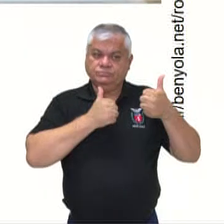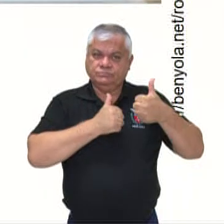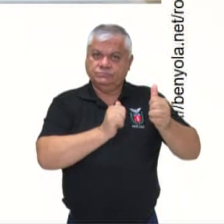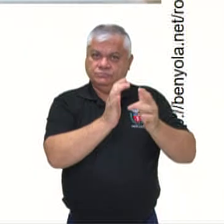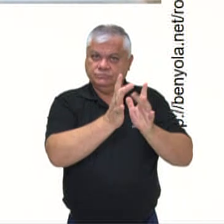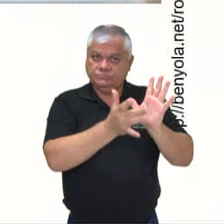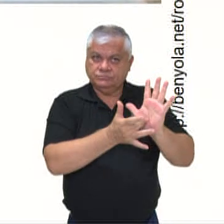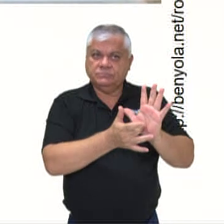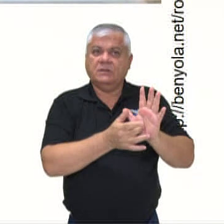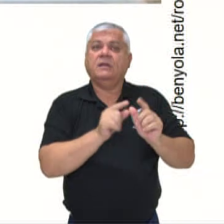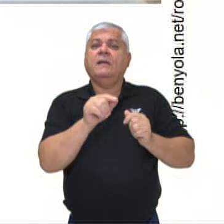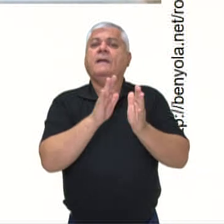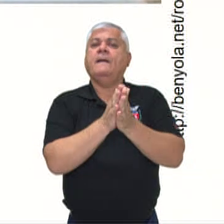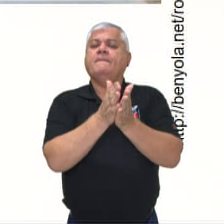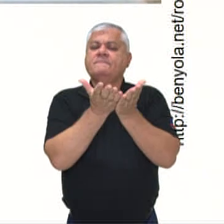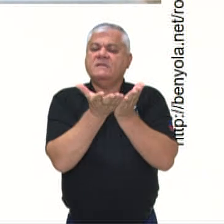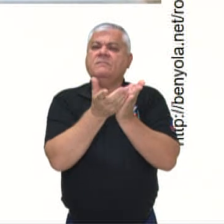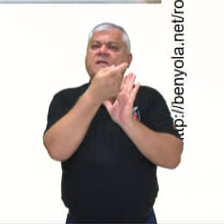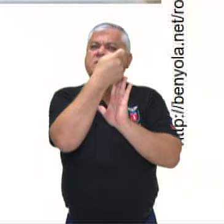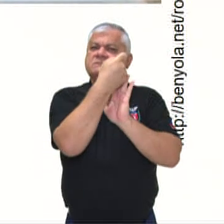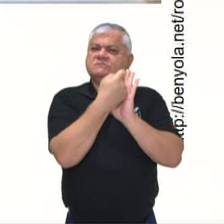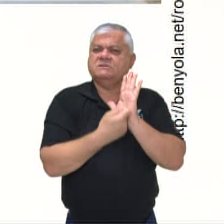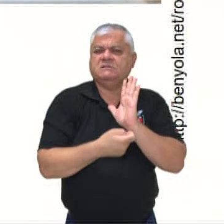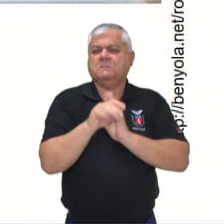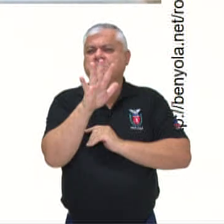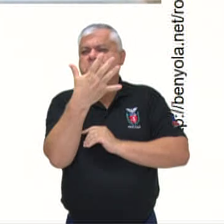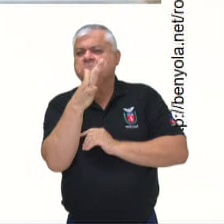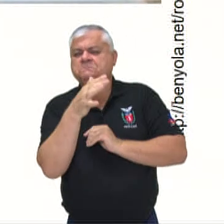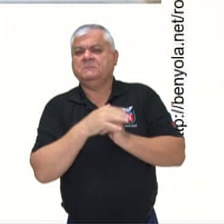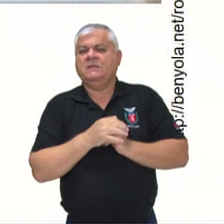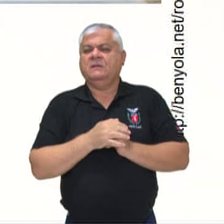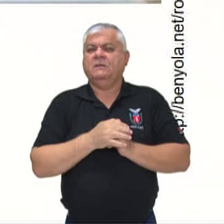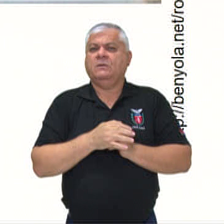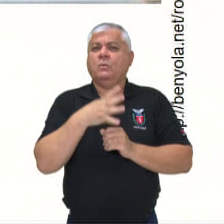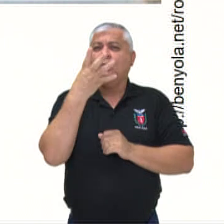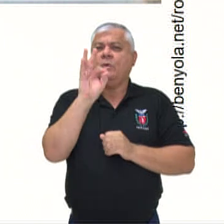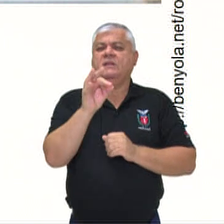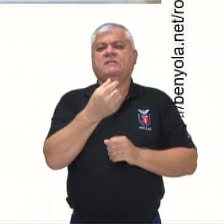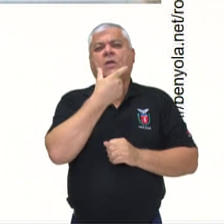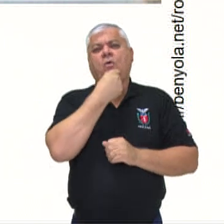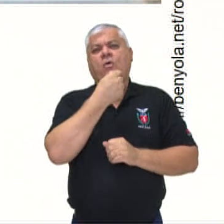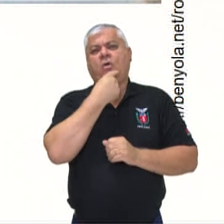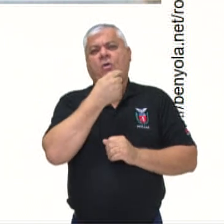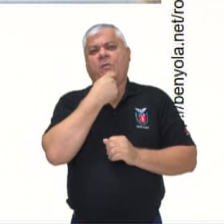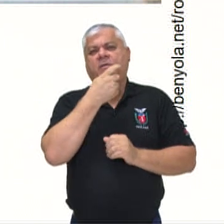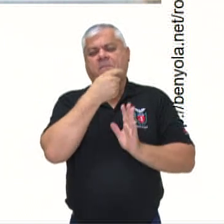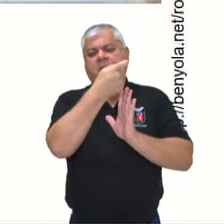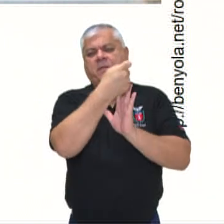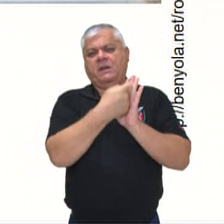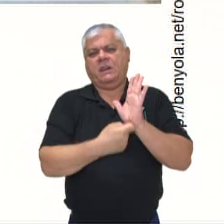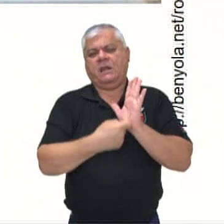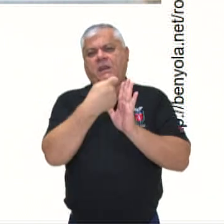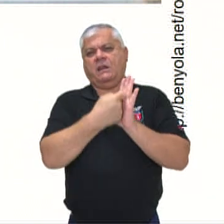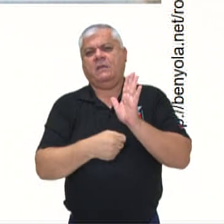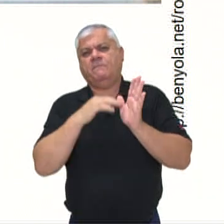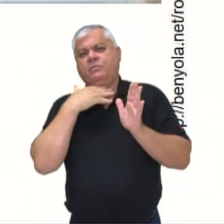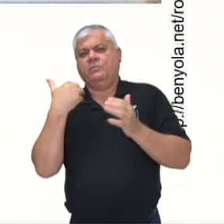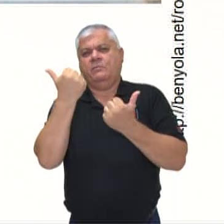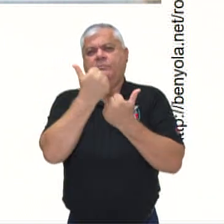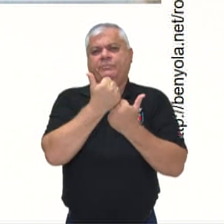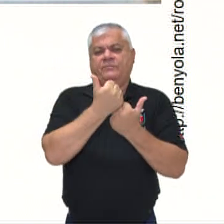tradição cristã, que a Bíblia foi escrita mais ou menos por 40 autores diferentes, sendo que desses,